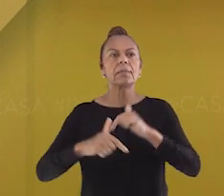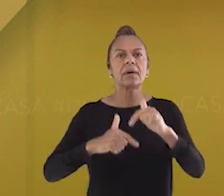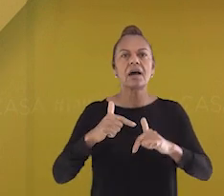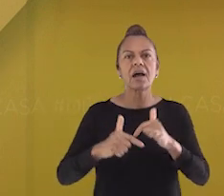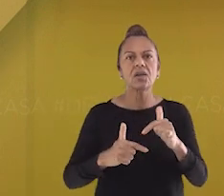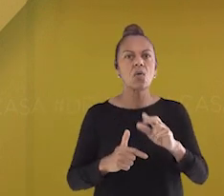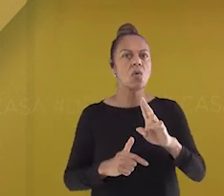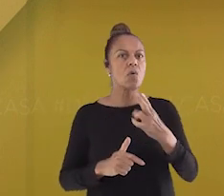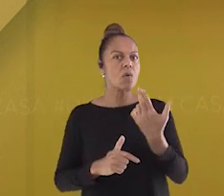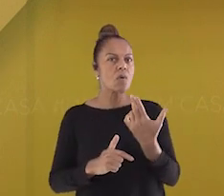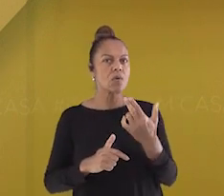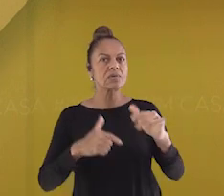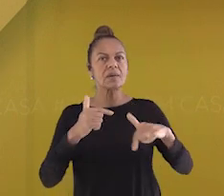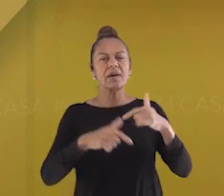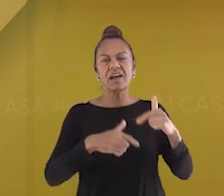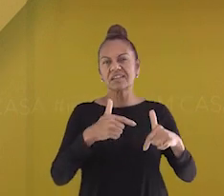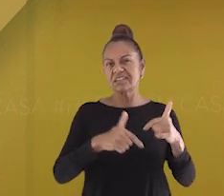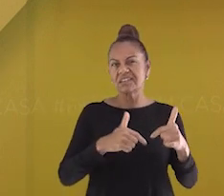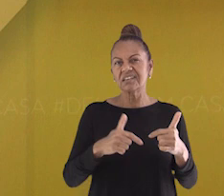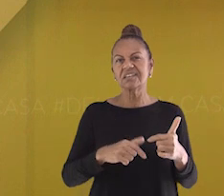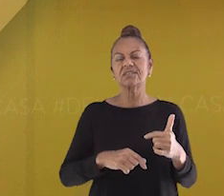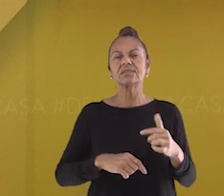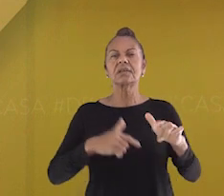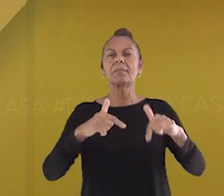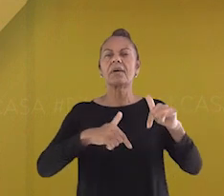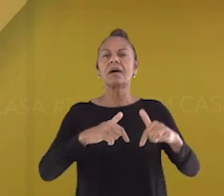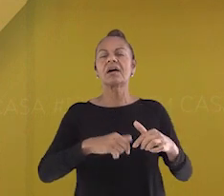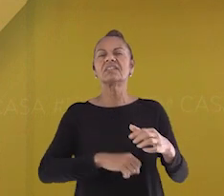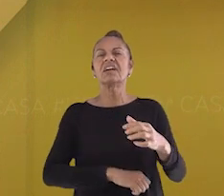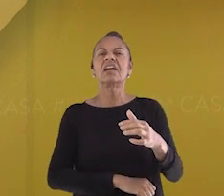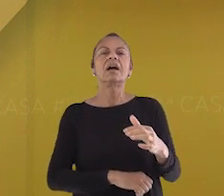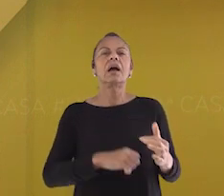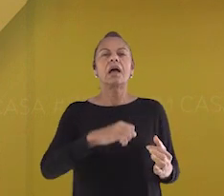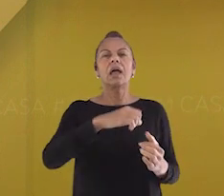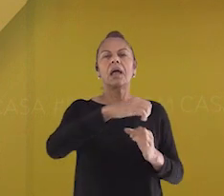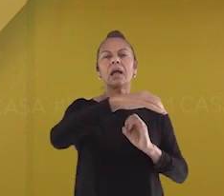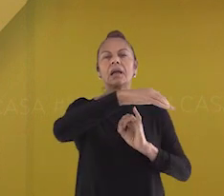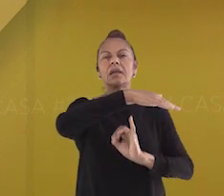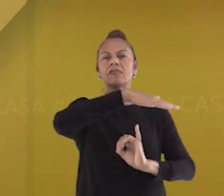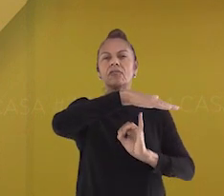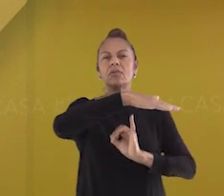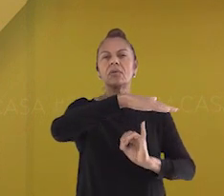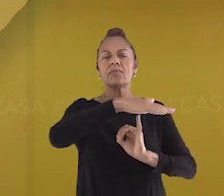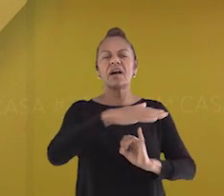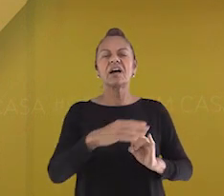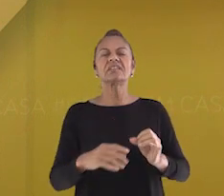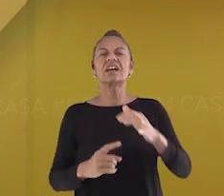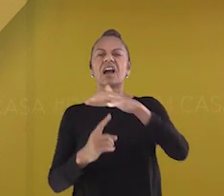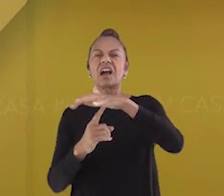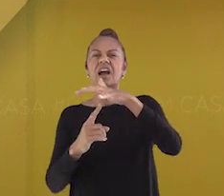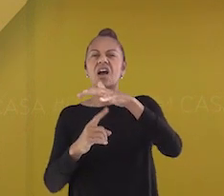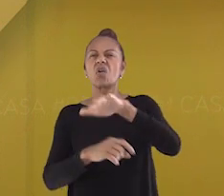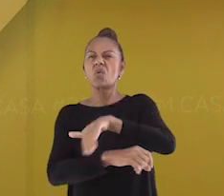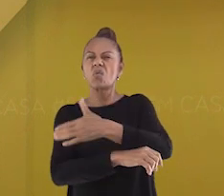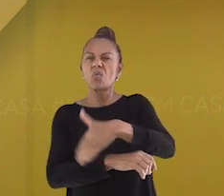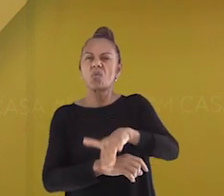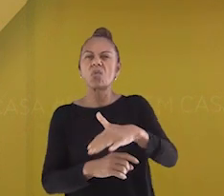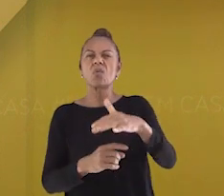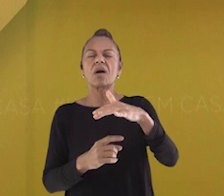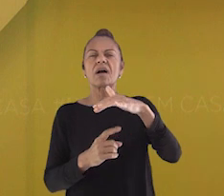se dedicando a atividades informais, como, por exemplo, camelôs, motoristas de